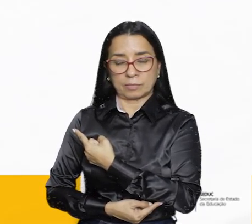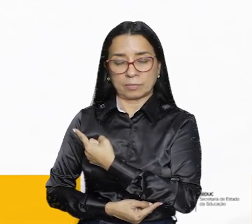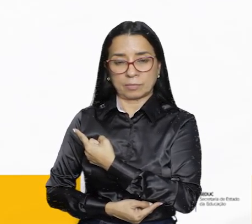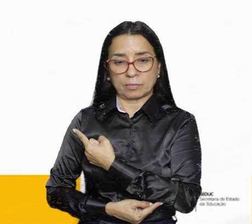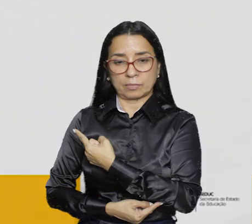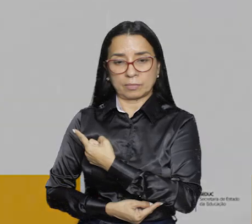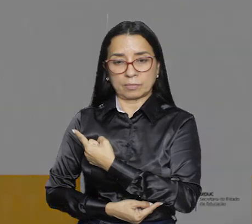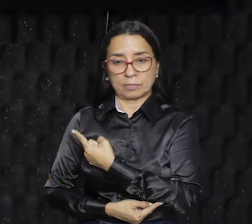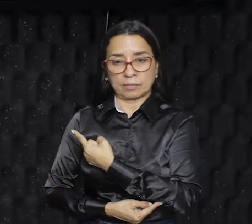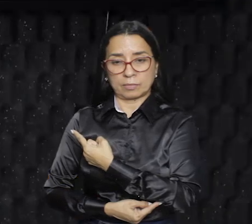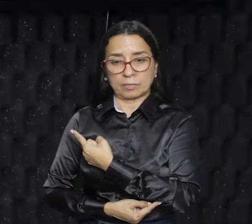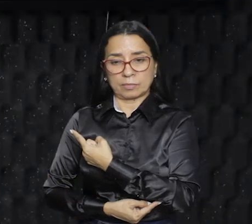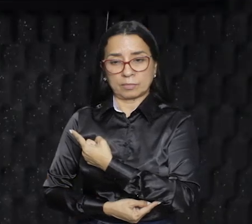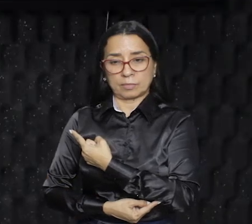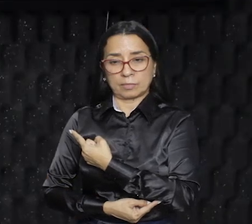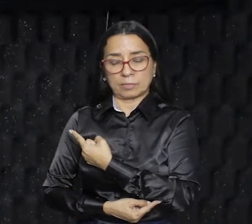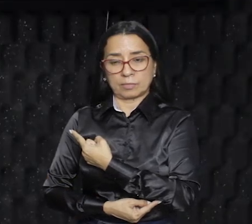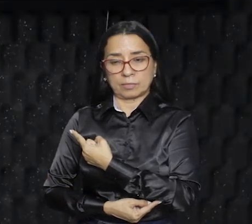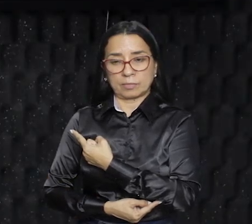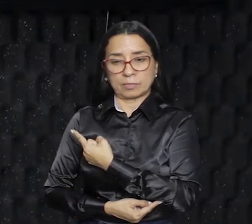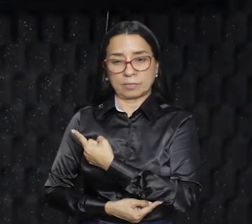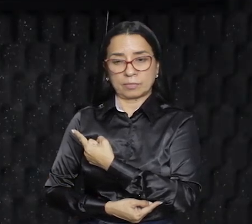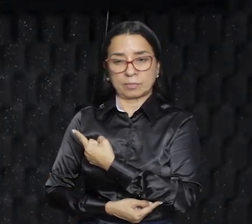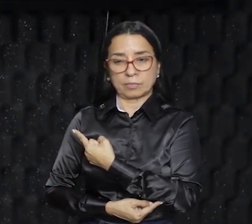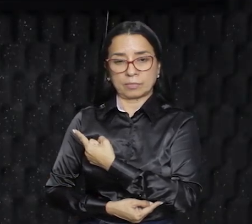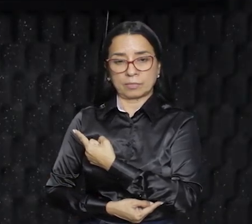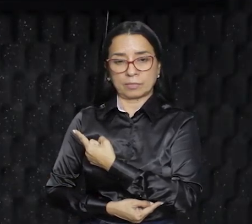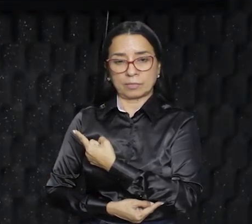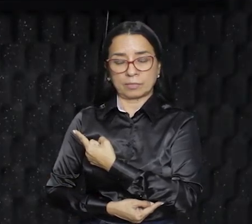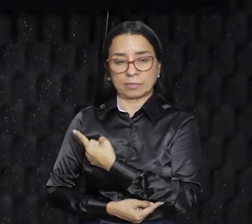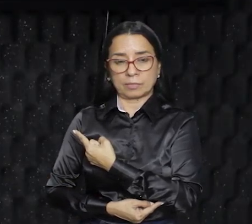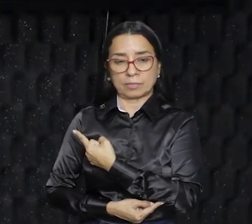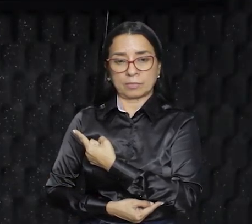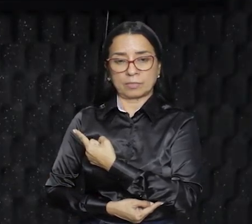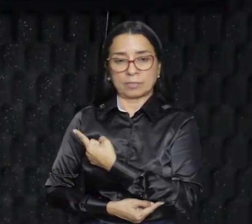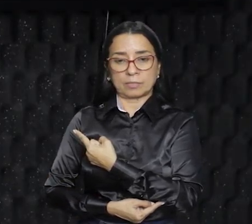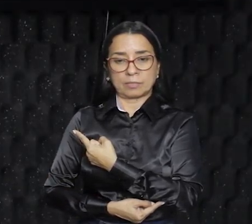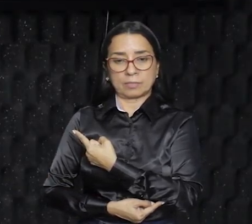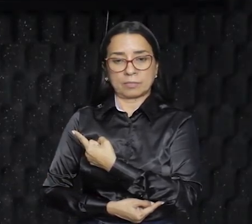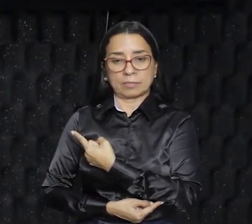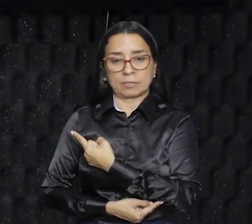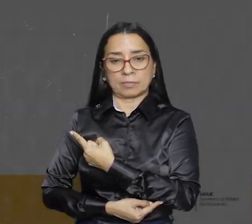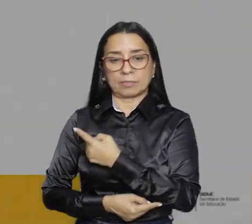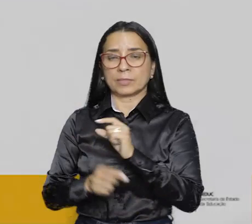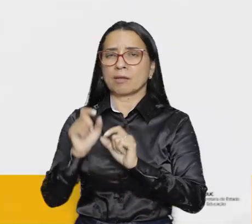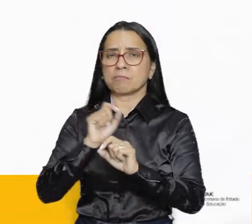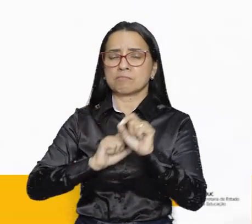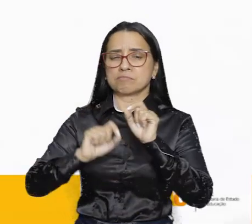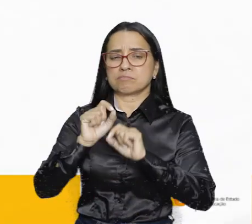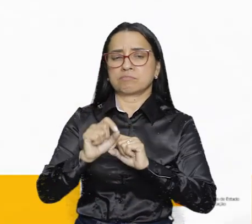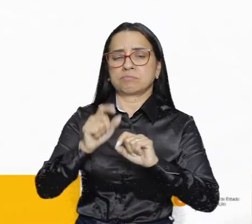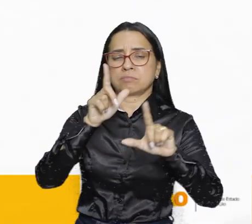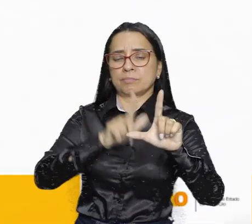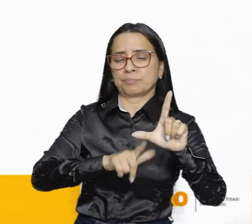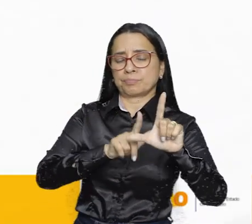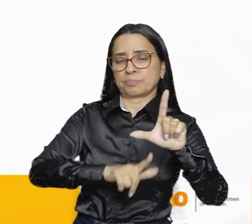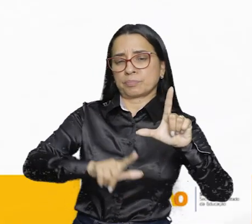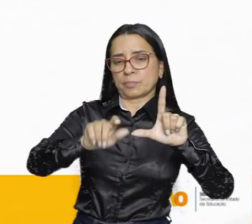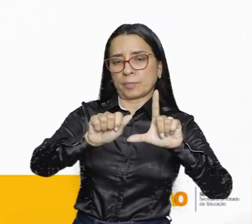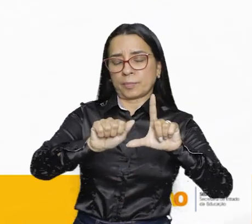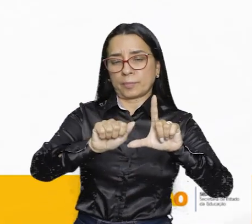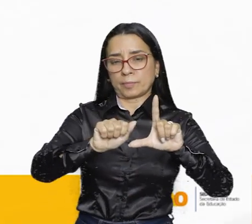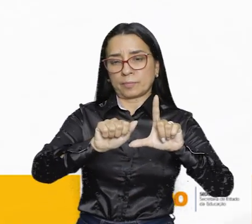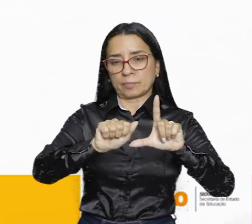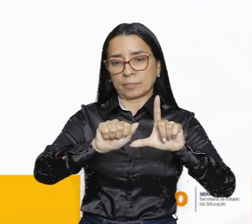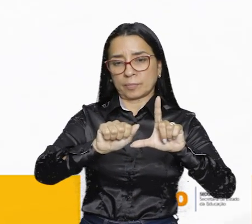Problemática cara no século XVII. A declaração de Galileu defende que a Bíblia, por